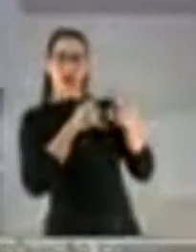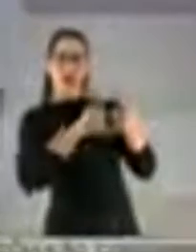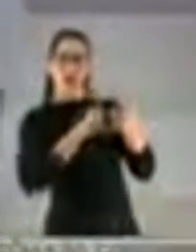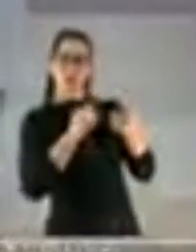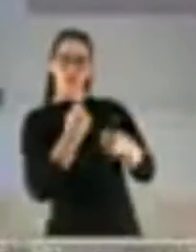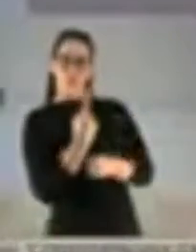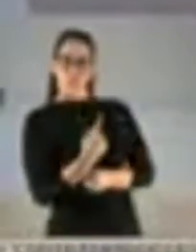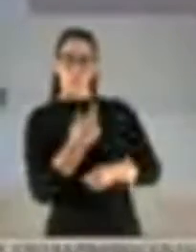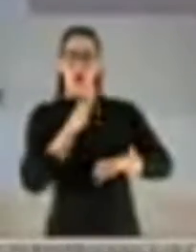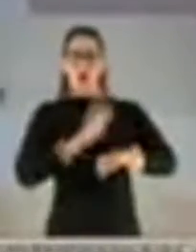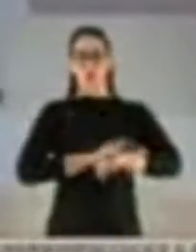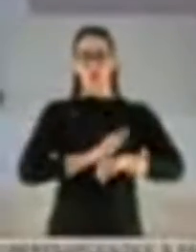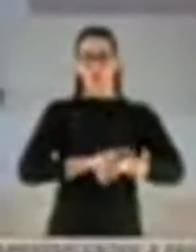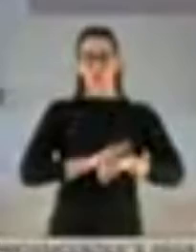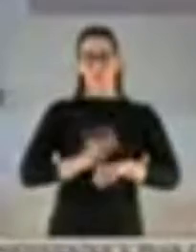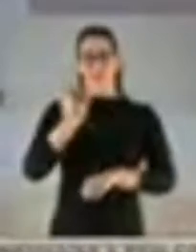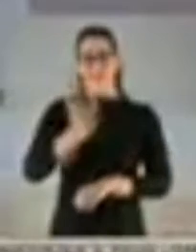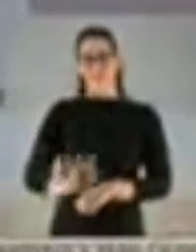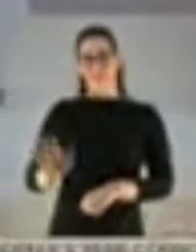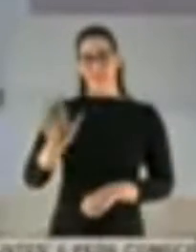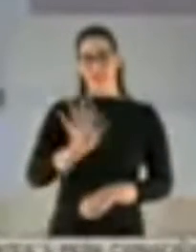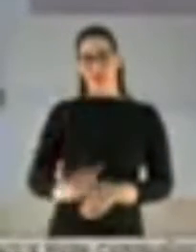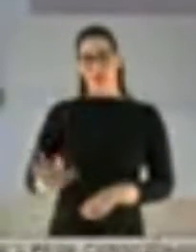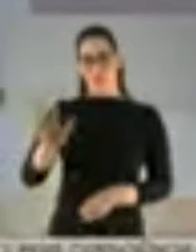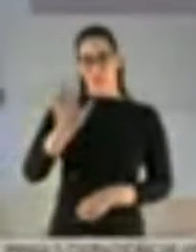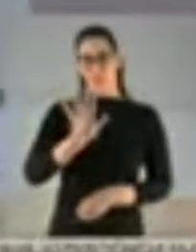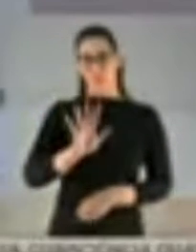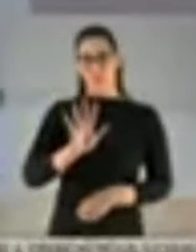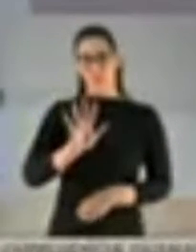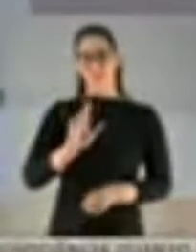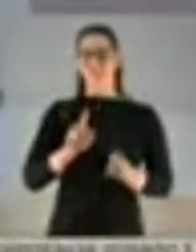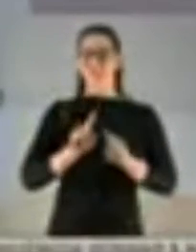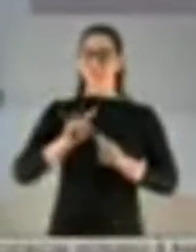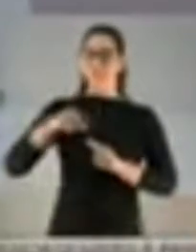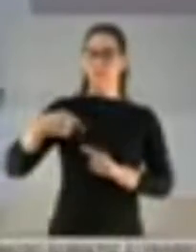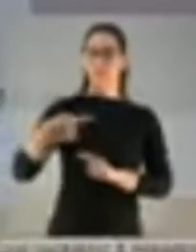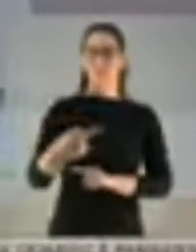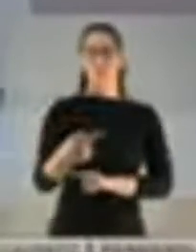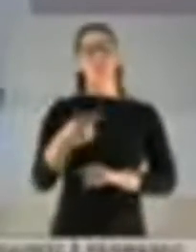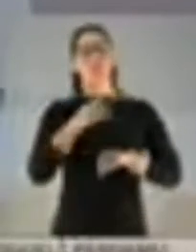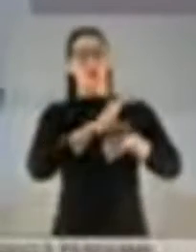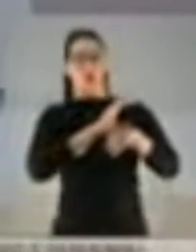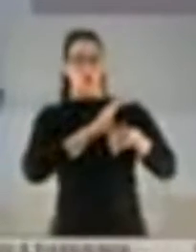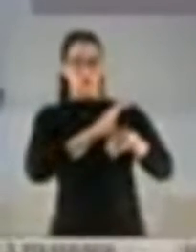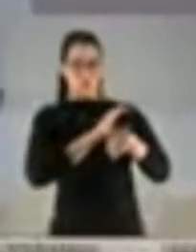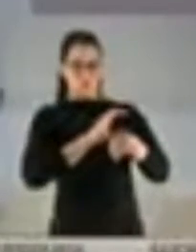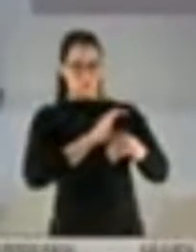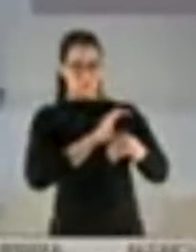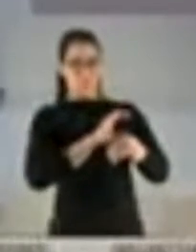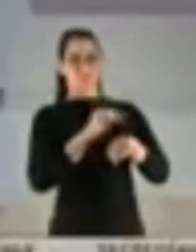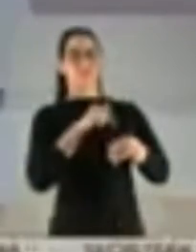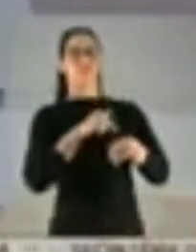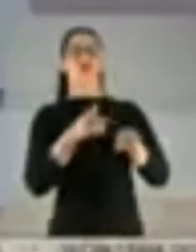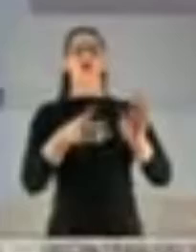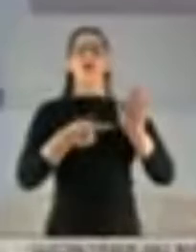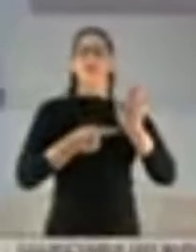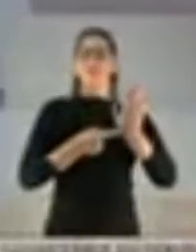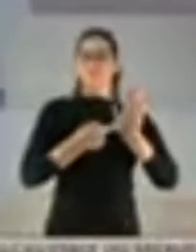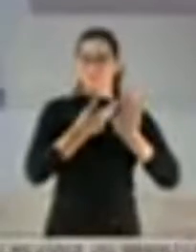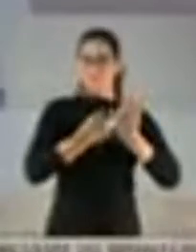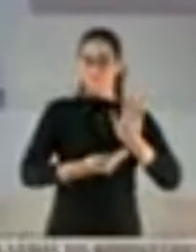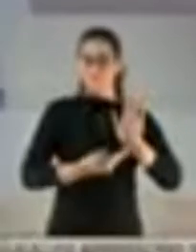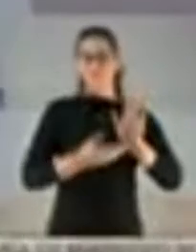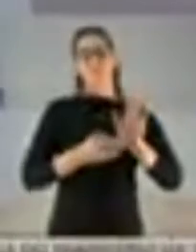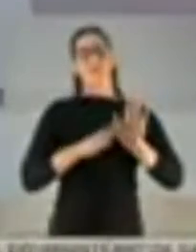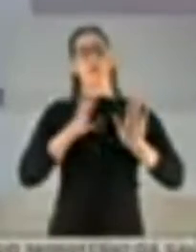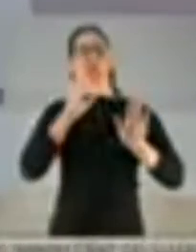princípio da autonomia federativa. Mais adiante, a Constituição da República estabelece o princípio